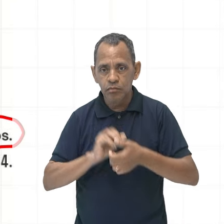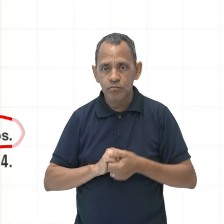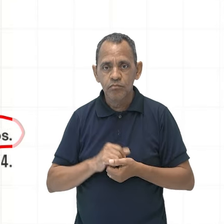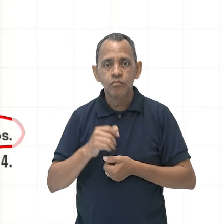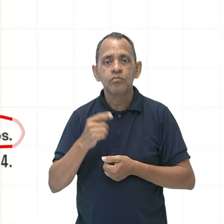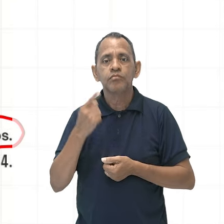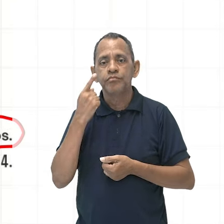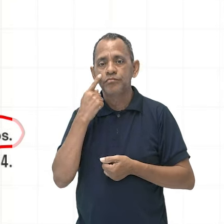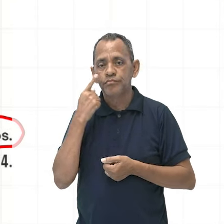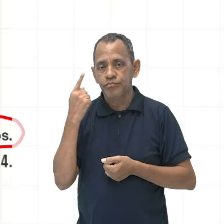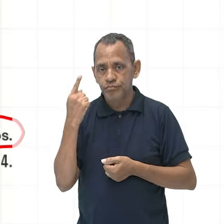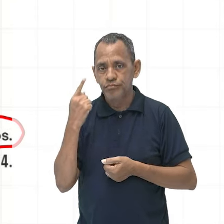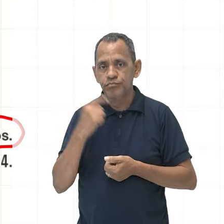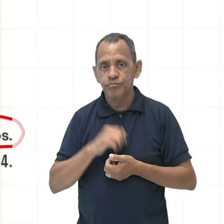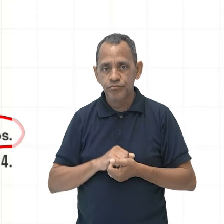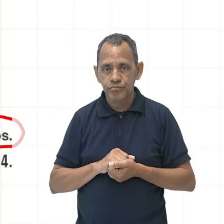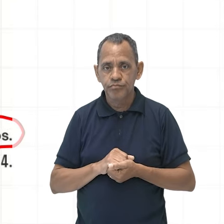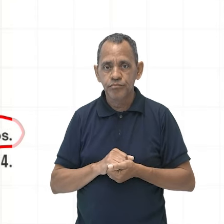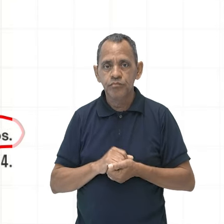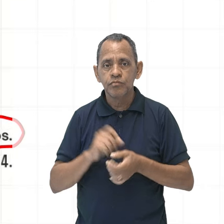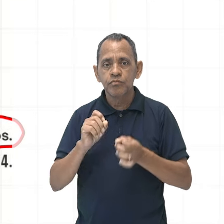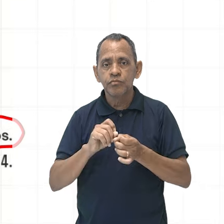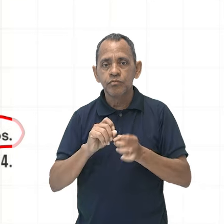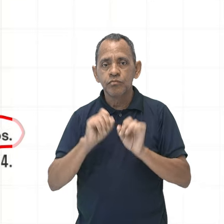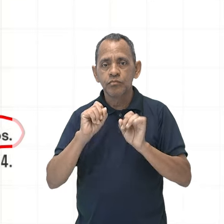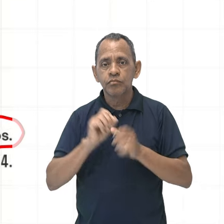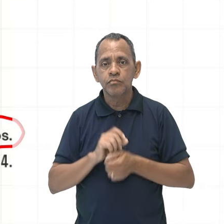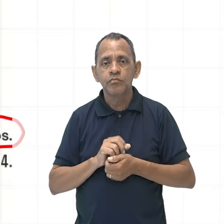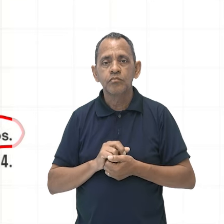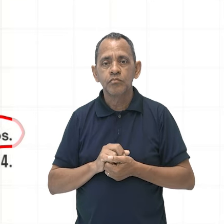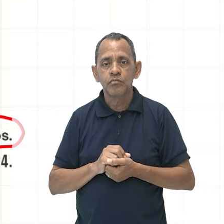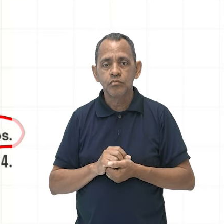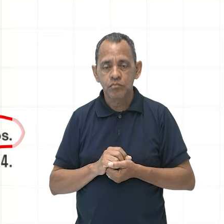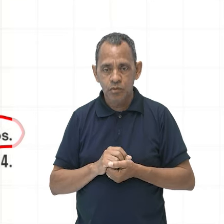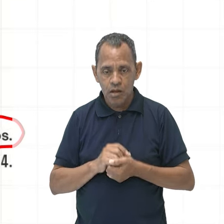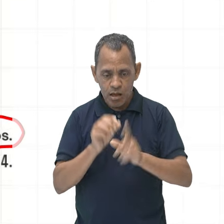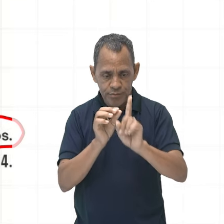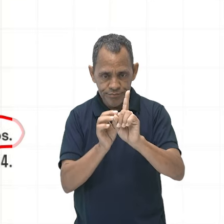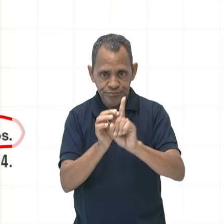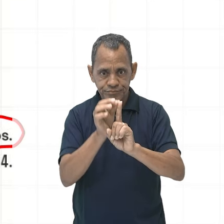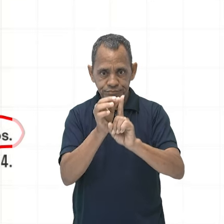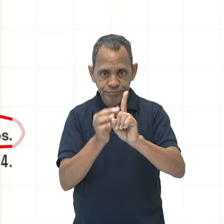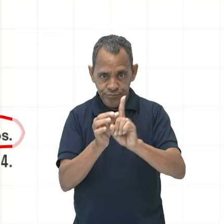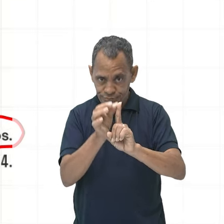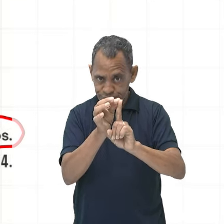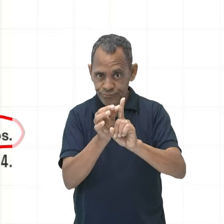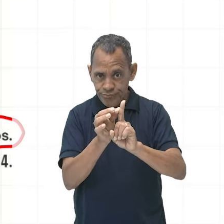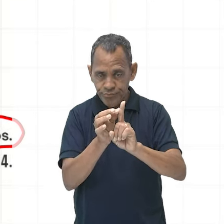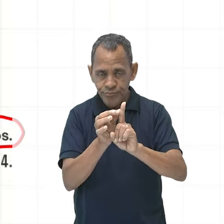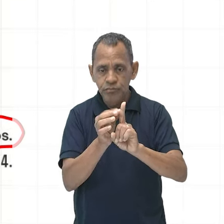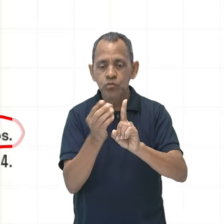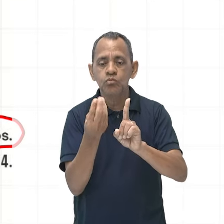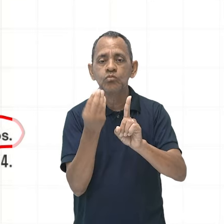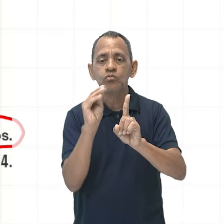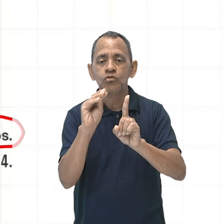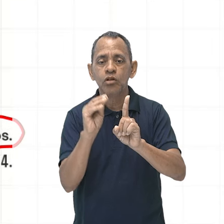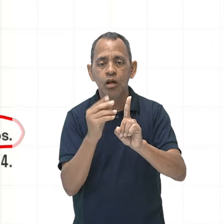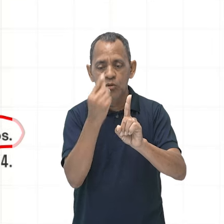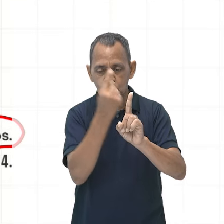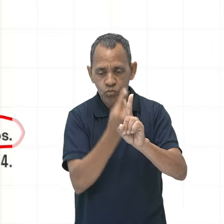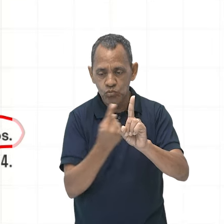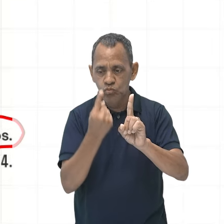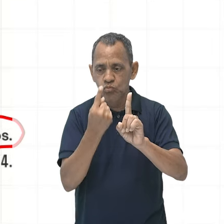que a gente poderia fazer é colocar essas temperaturas aqui de 1 em 1, né? Porque aqui a